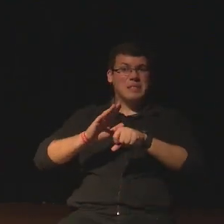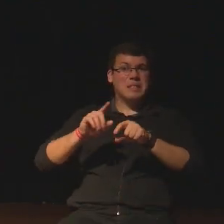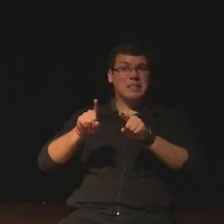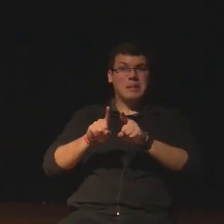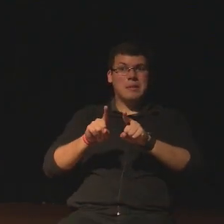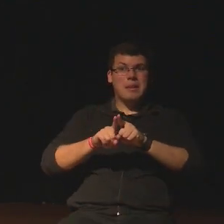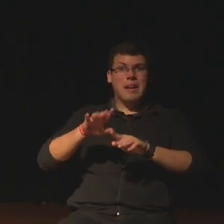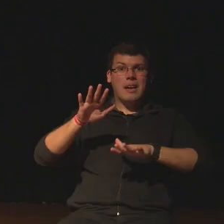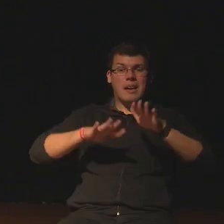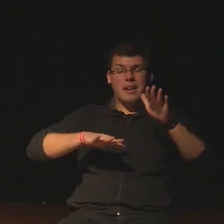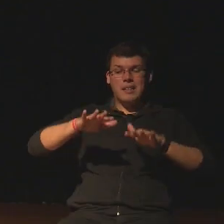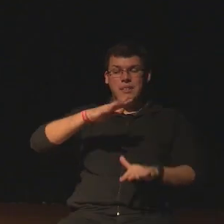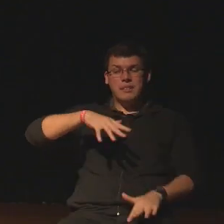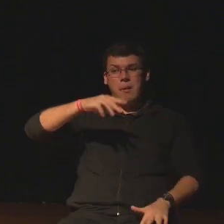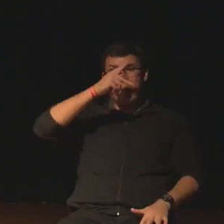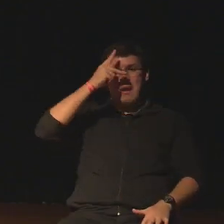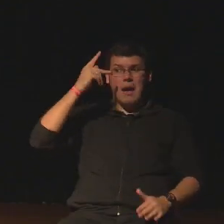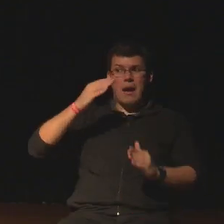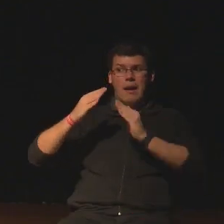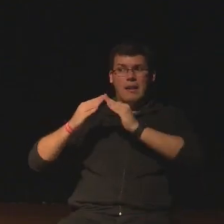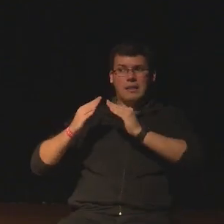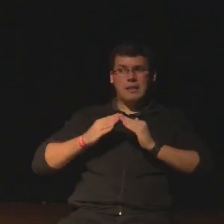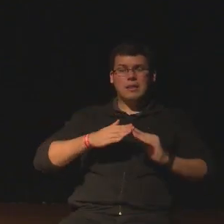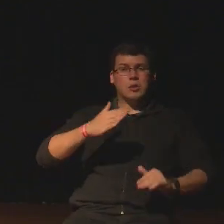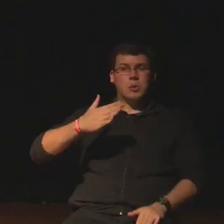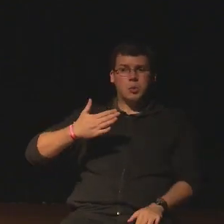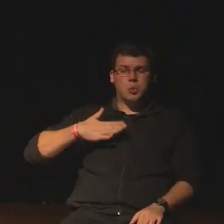gente leva isso muito em consideração.